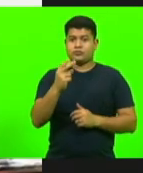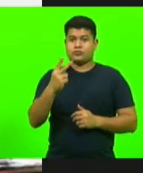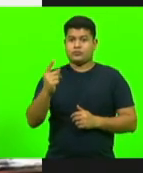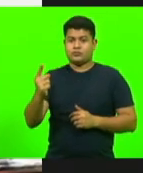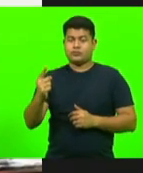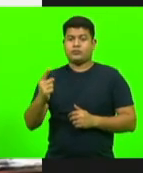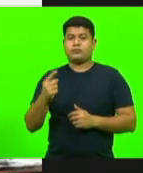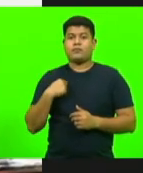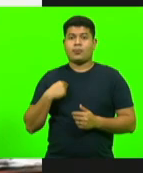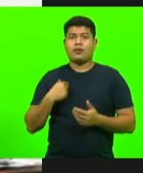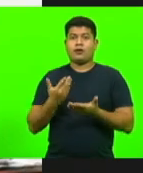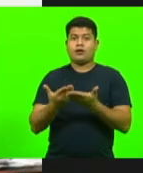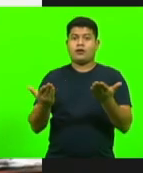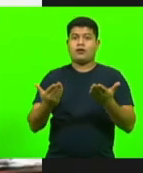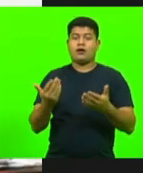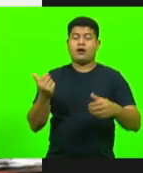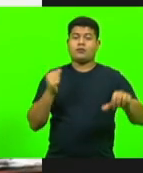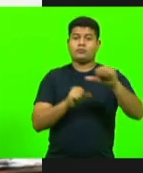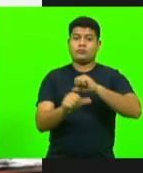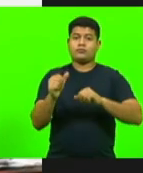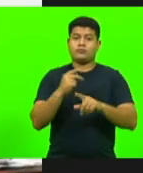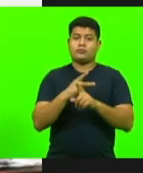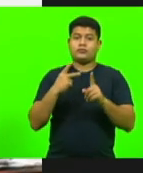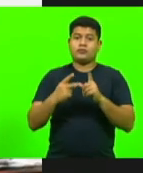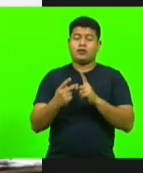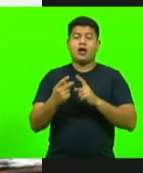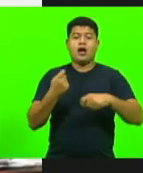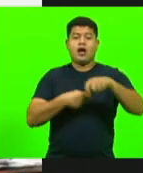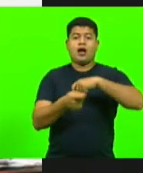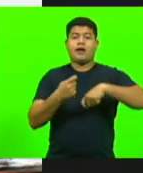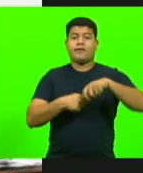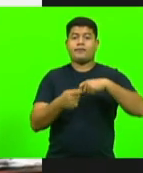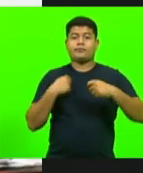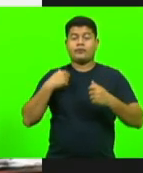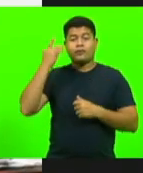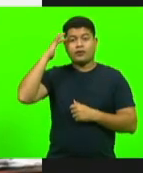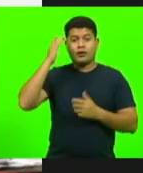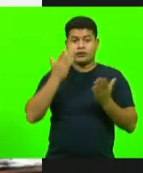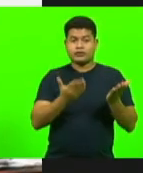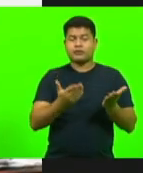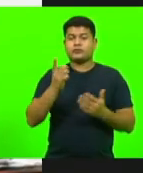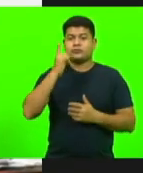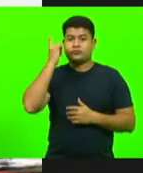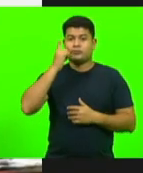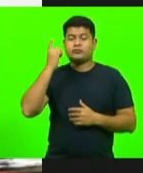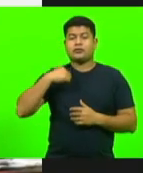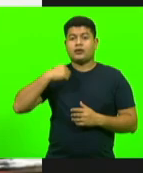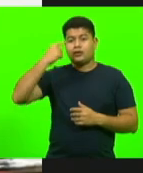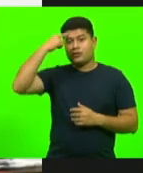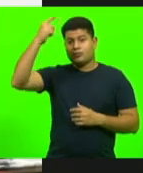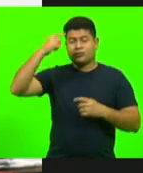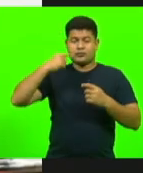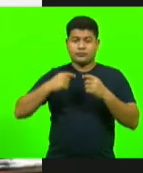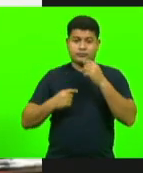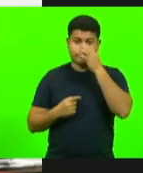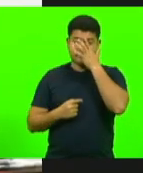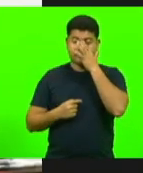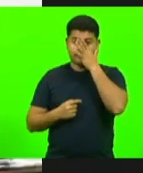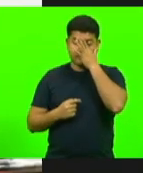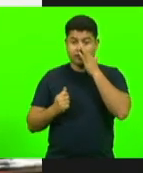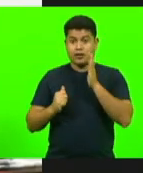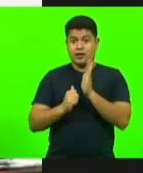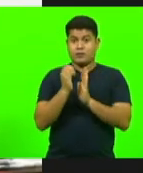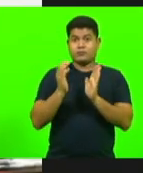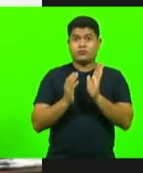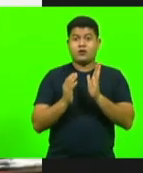741 a reforma administrativa aqui de Santa Catarina eu acho que a deputada deve lembrar de todos os companheiros ainda que lembrar da luta